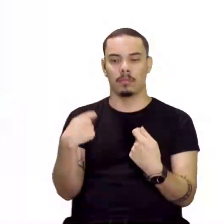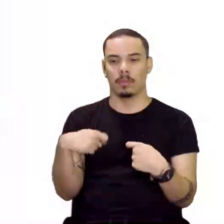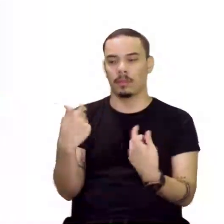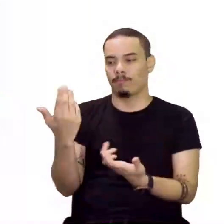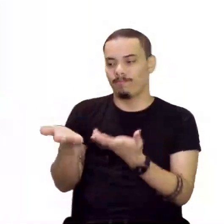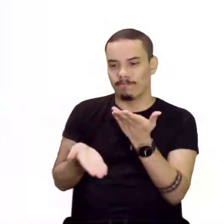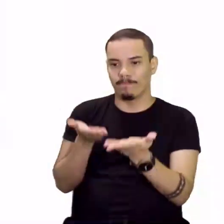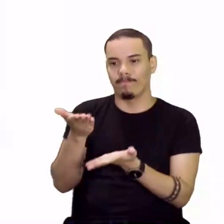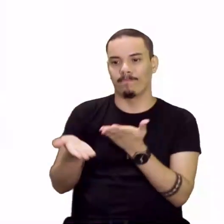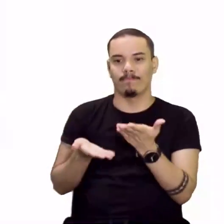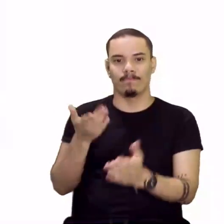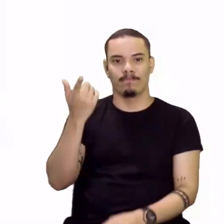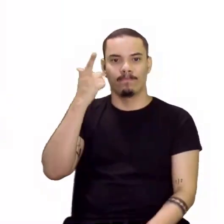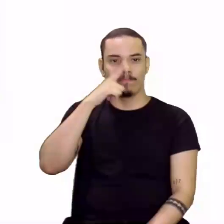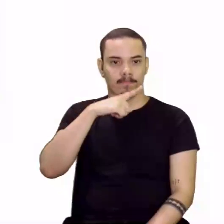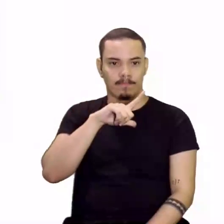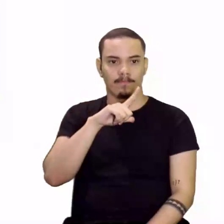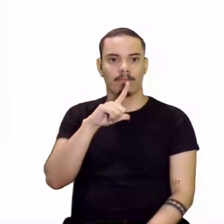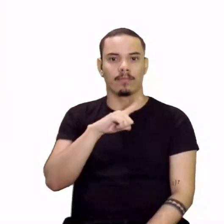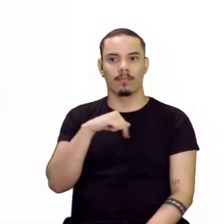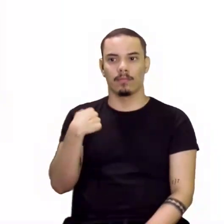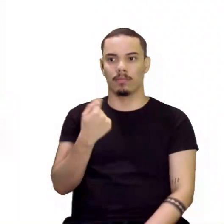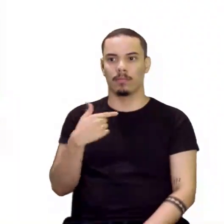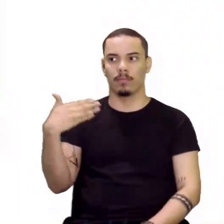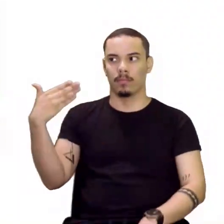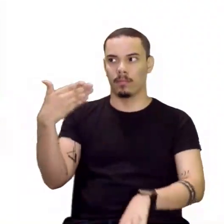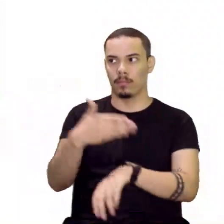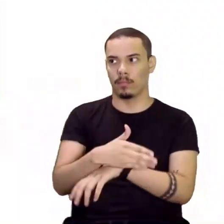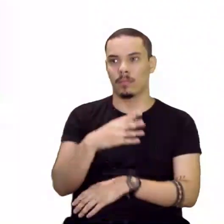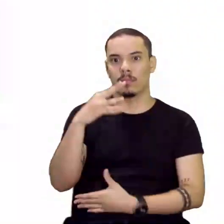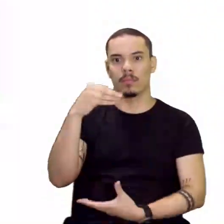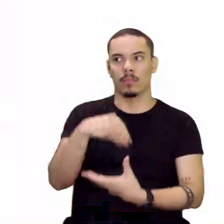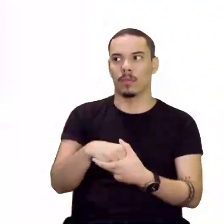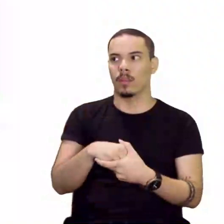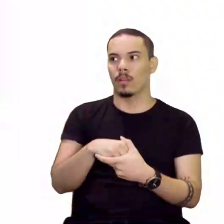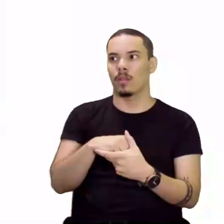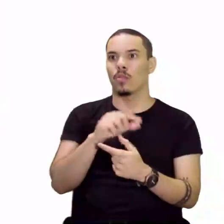solo. Para conservar o solo, nós entramos com a questão